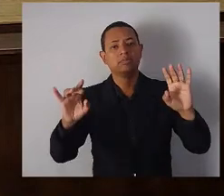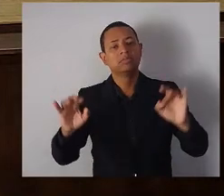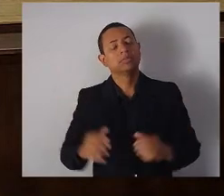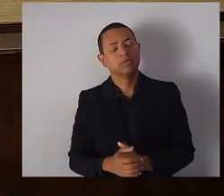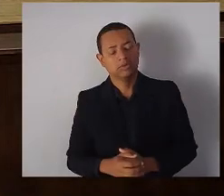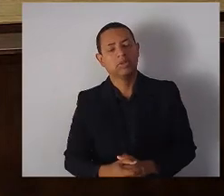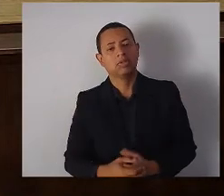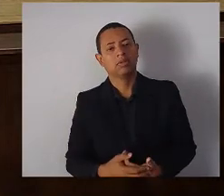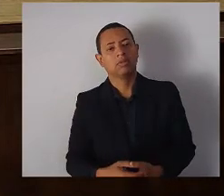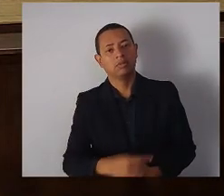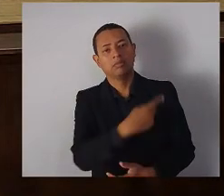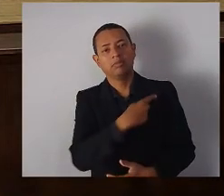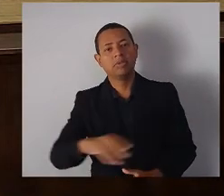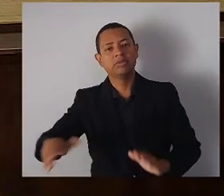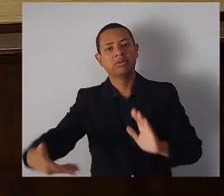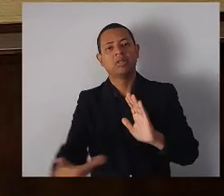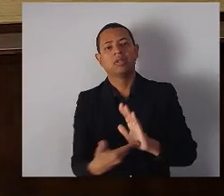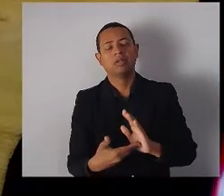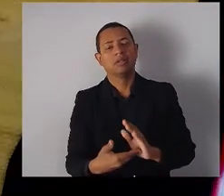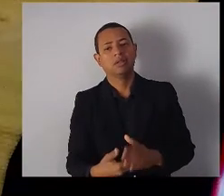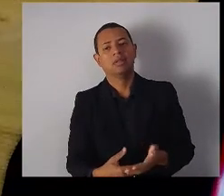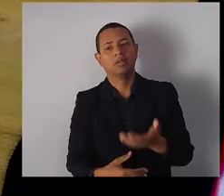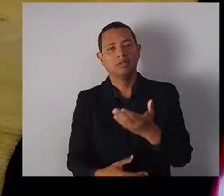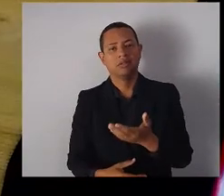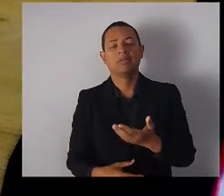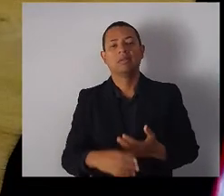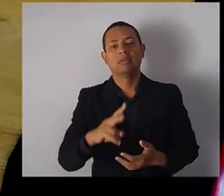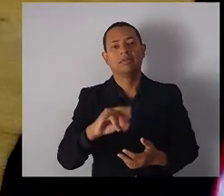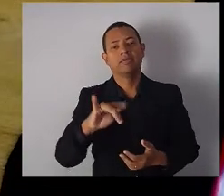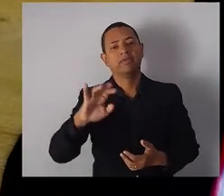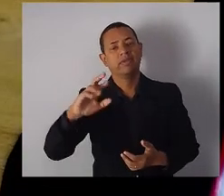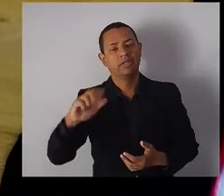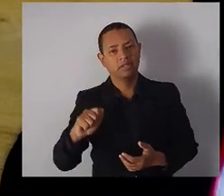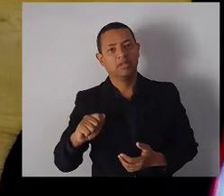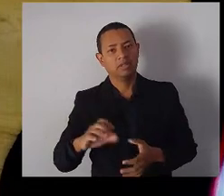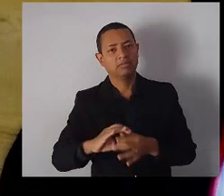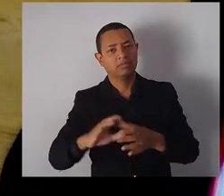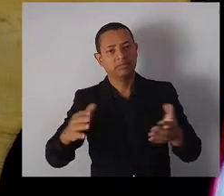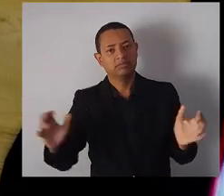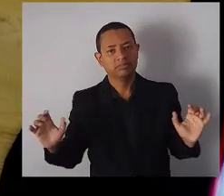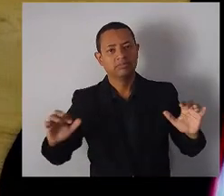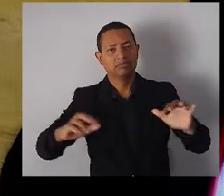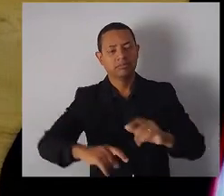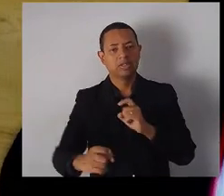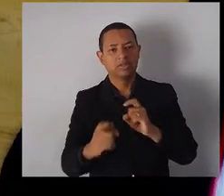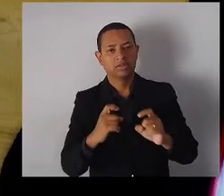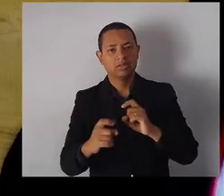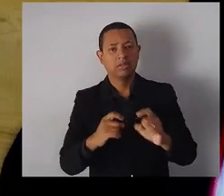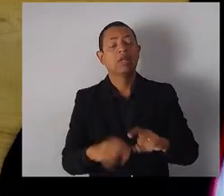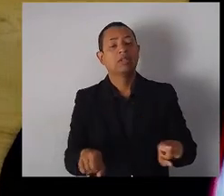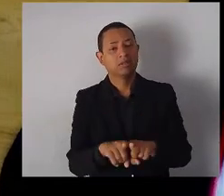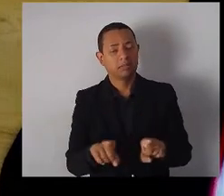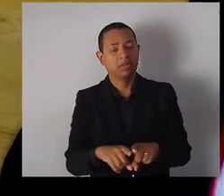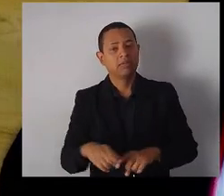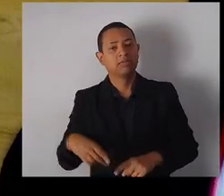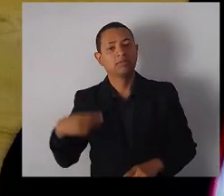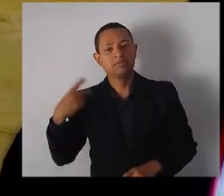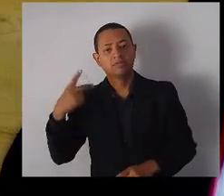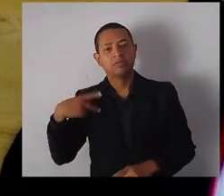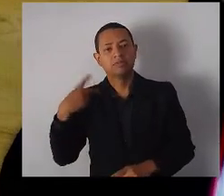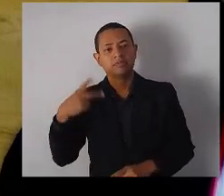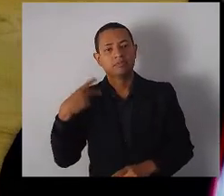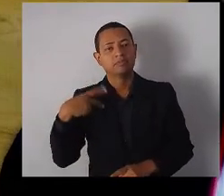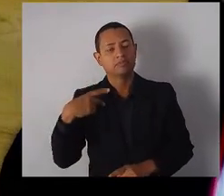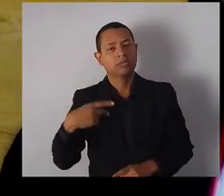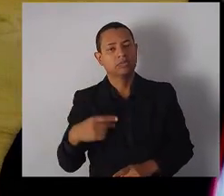capitão Vieira, que nos cedeu o espaço, a quem também cumprimento todos os vereadores, estendo a todos os vereadores que compõem